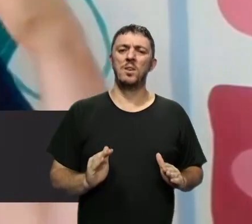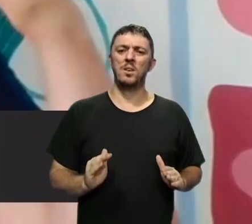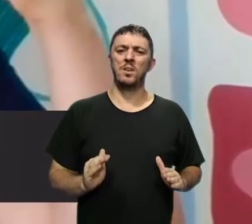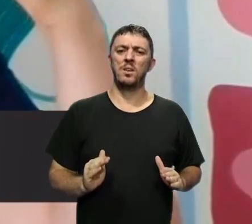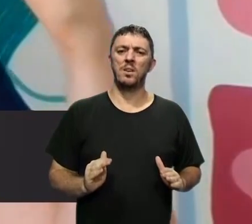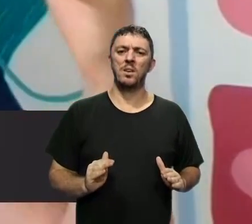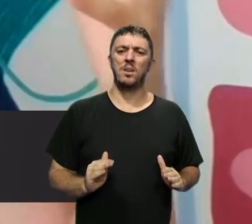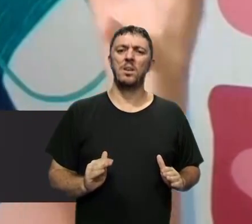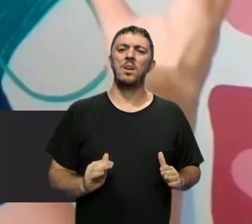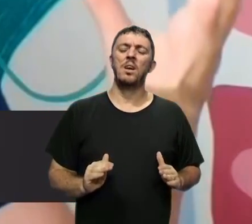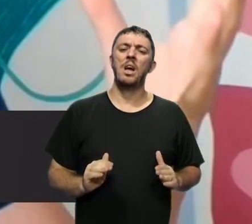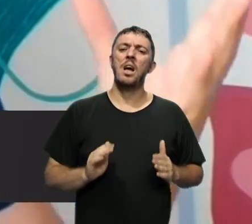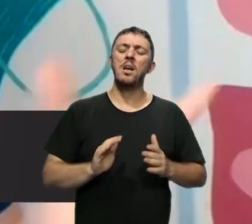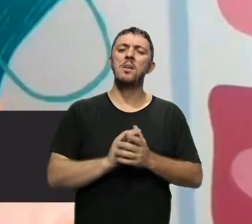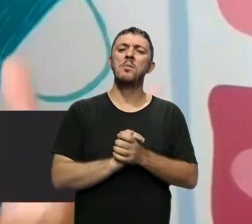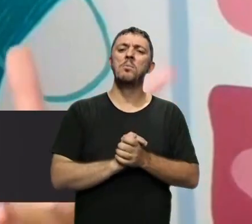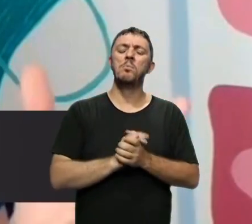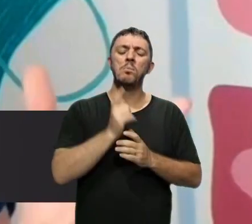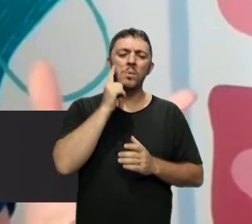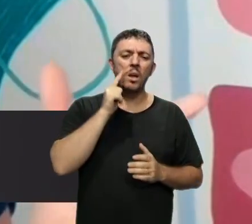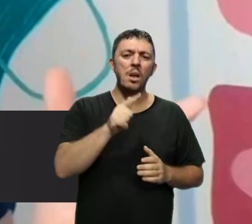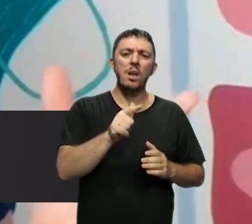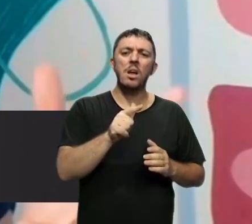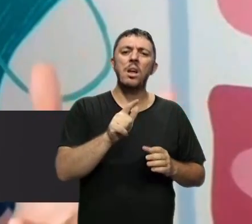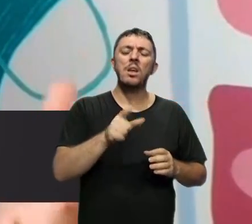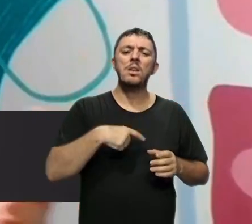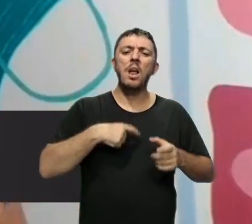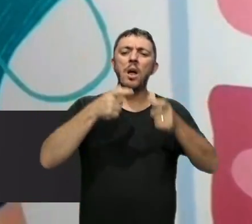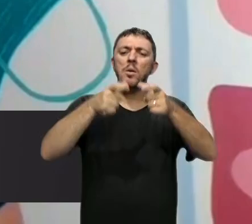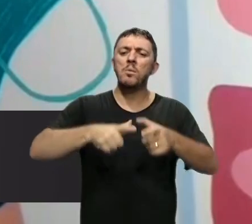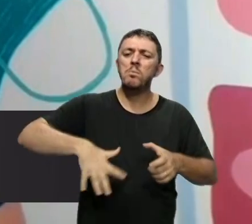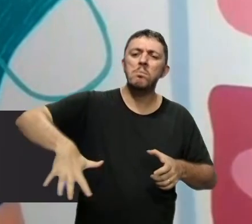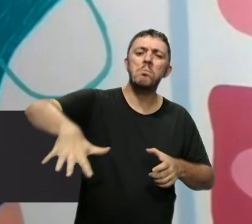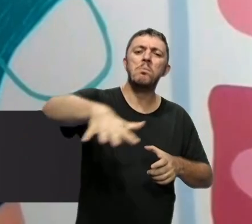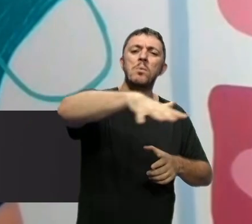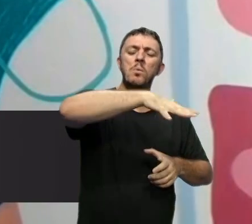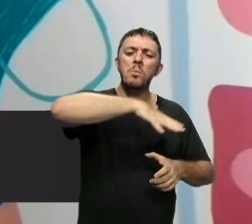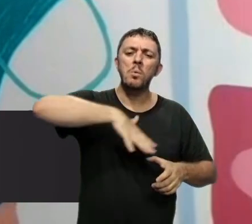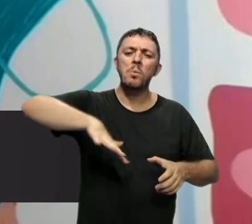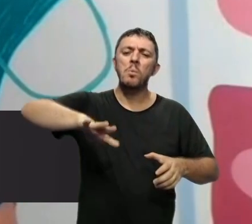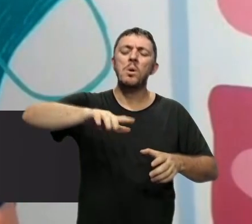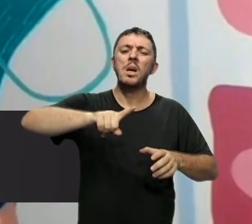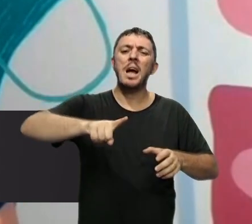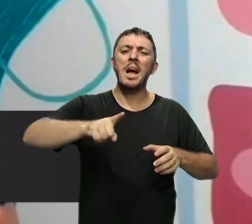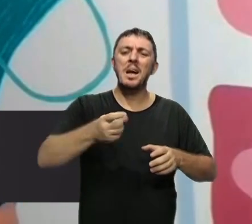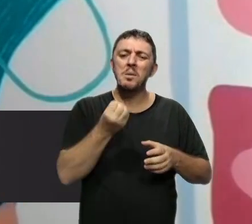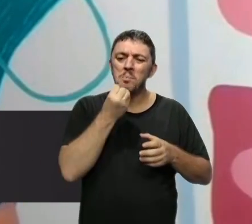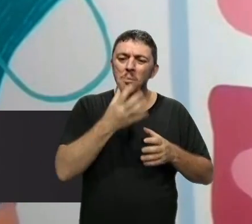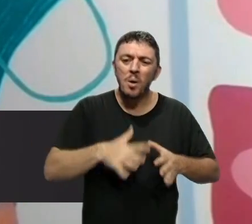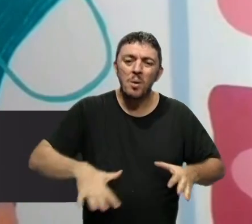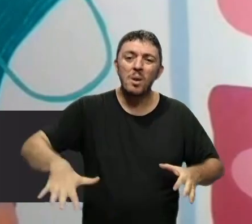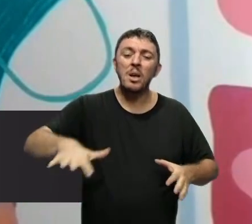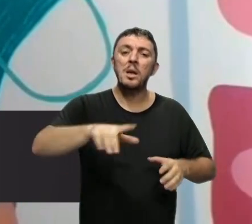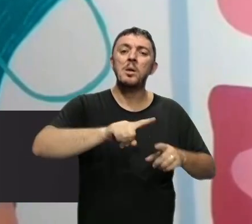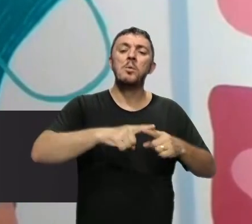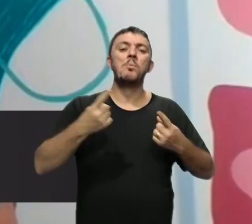que eu fui trabalhar, que tinha uma área natural imensa, e eu não consegui fazer a relação entre criança e natureza